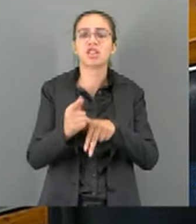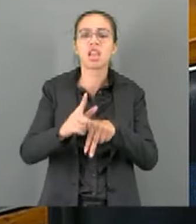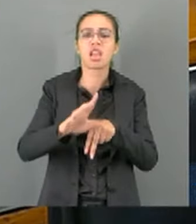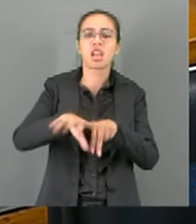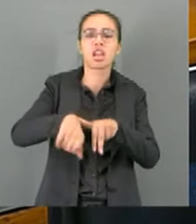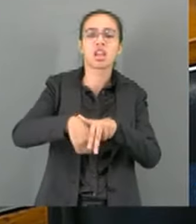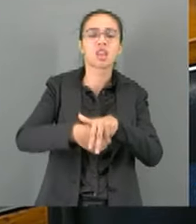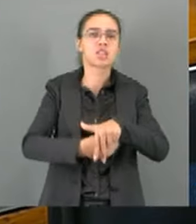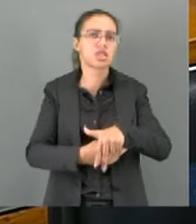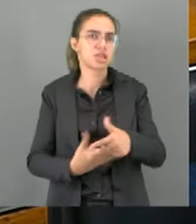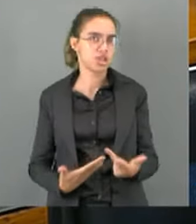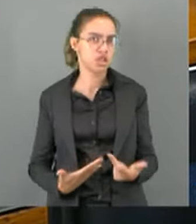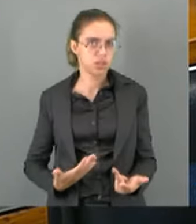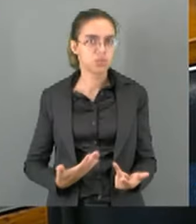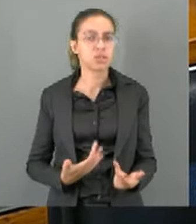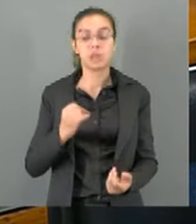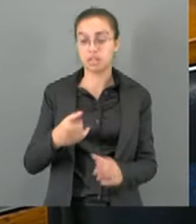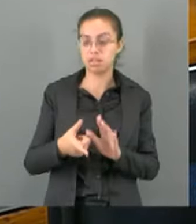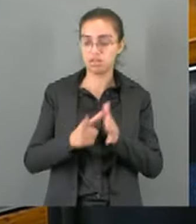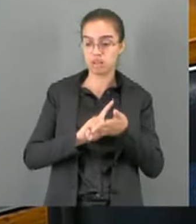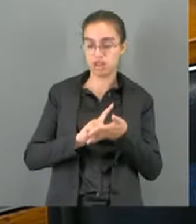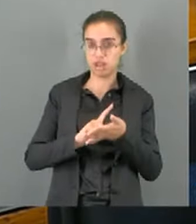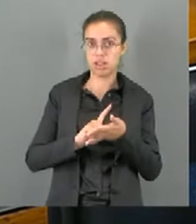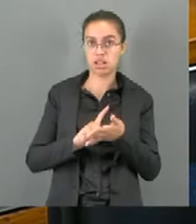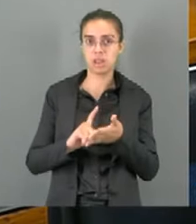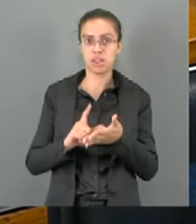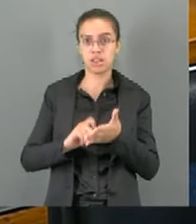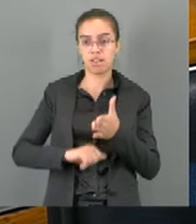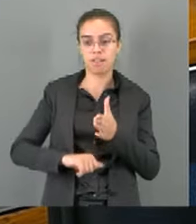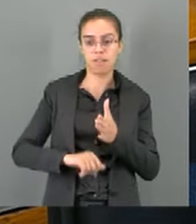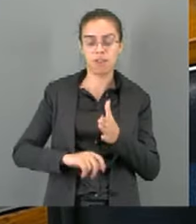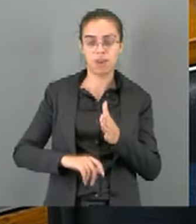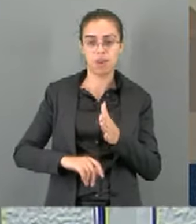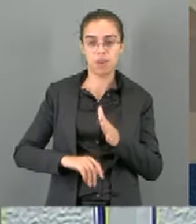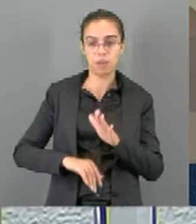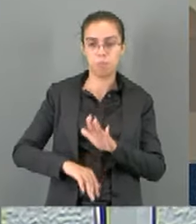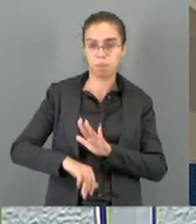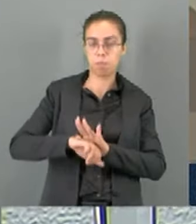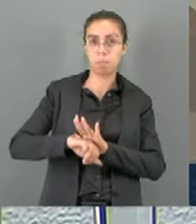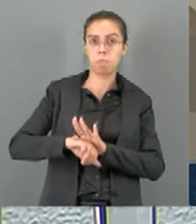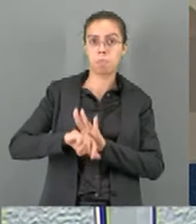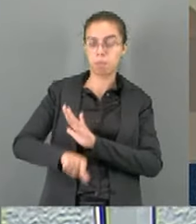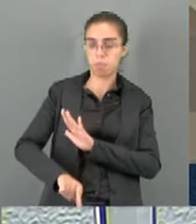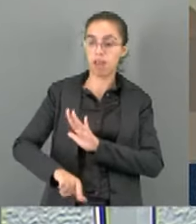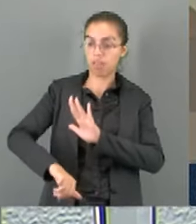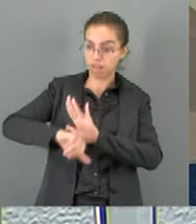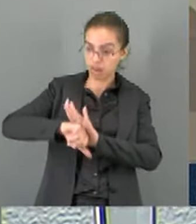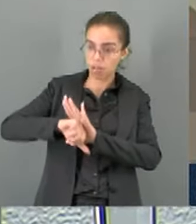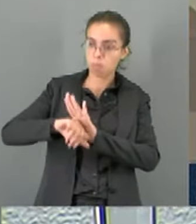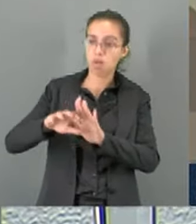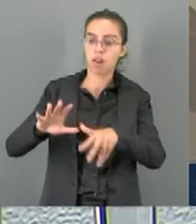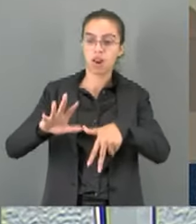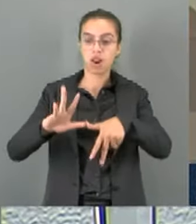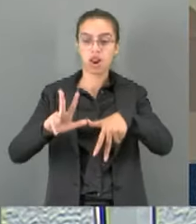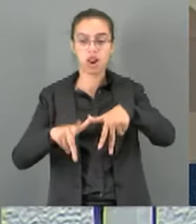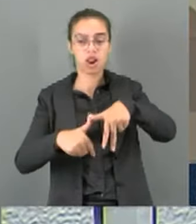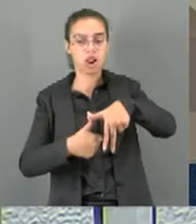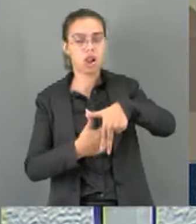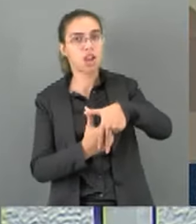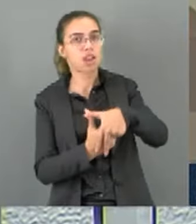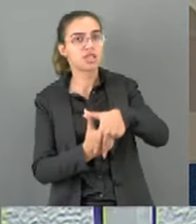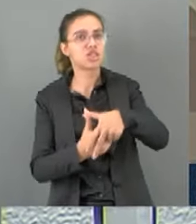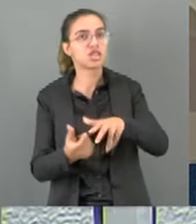se não tem um crime antecedente, perdão, nem crime, né, uma infração antecedente, o crime de lavagem também deixa de existir. E estou